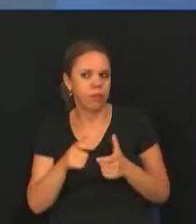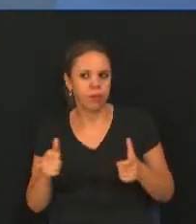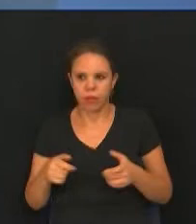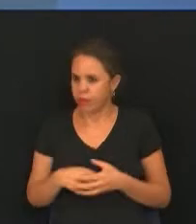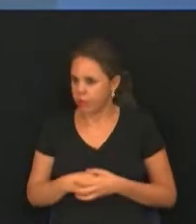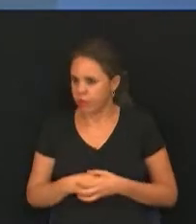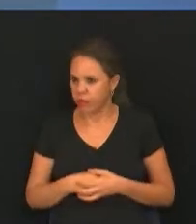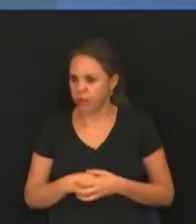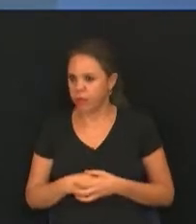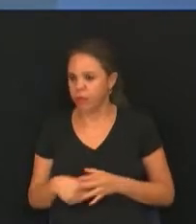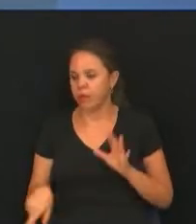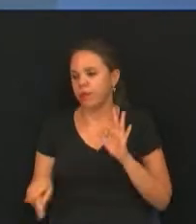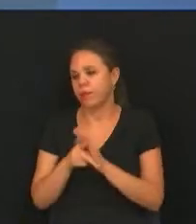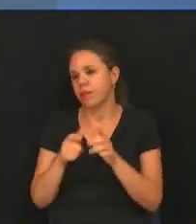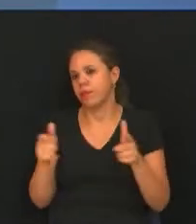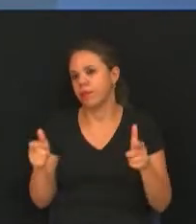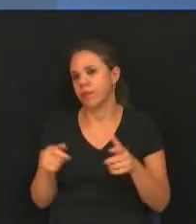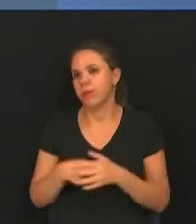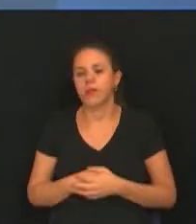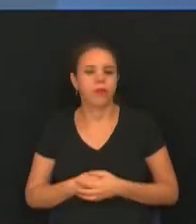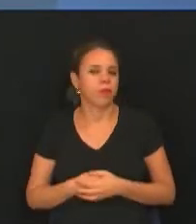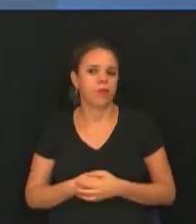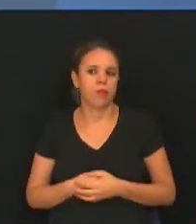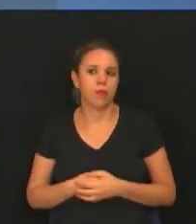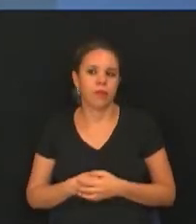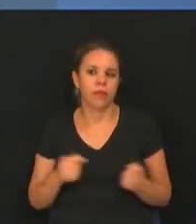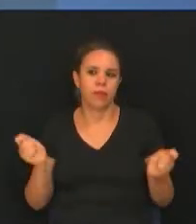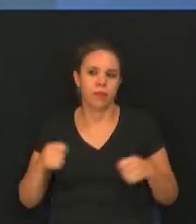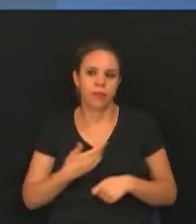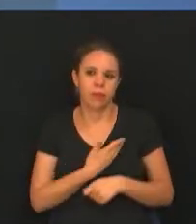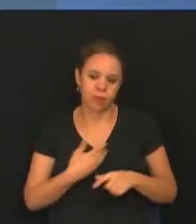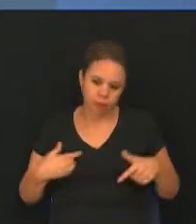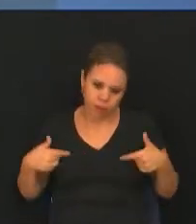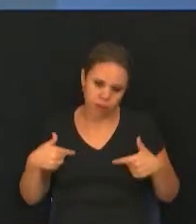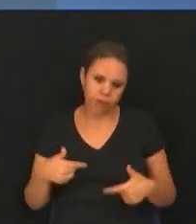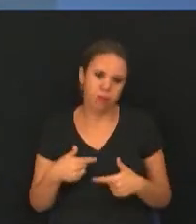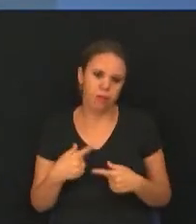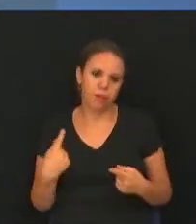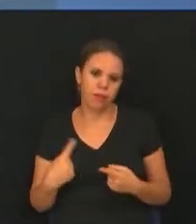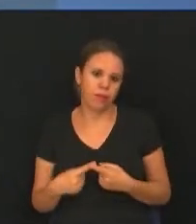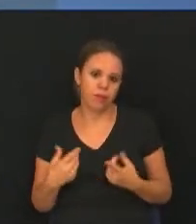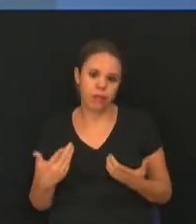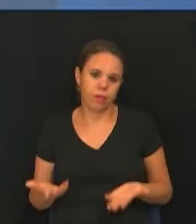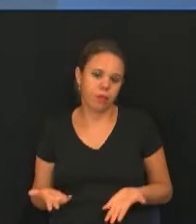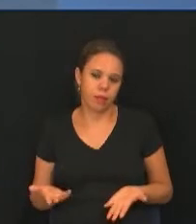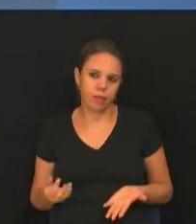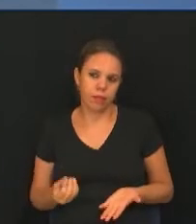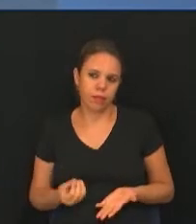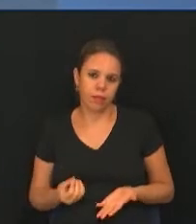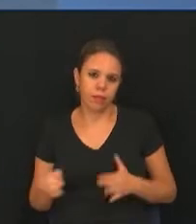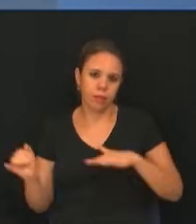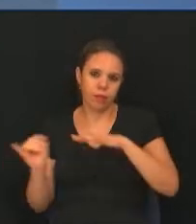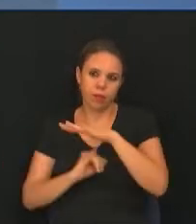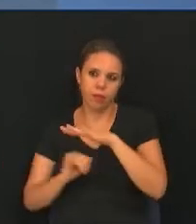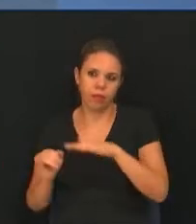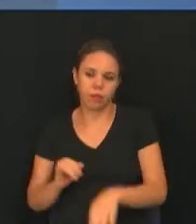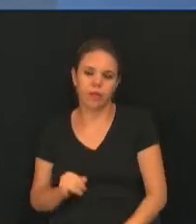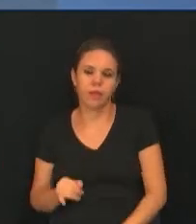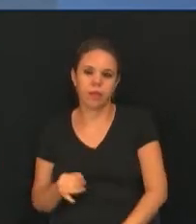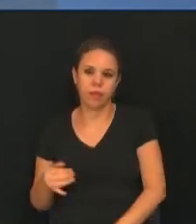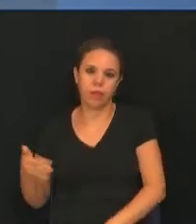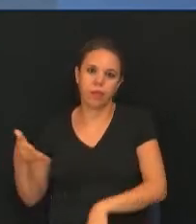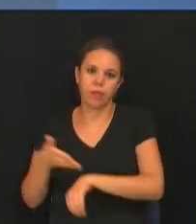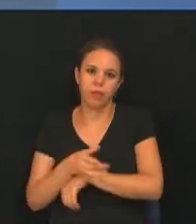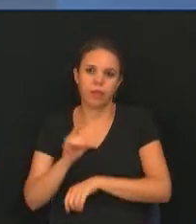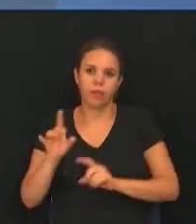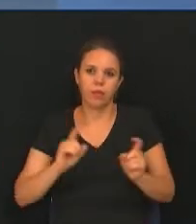na sua abrangência, ela tem muito mais poder de ação, porque essas entidades não vão participar apenas das